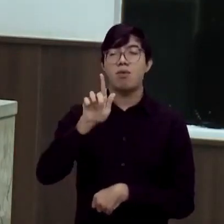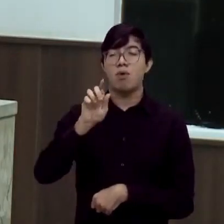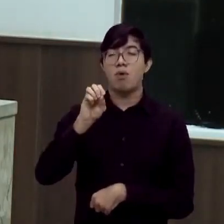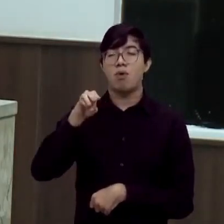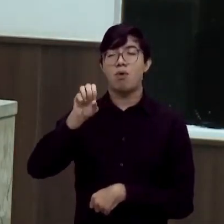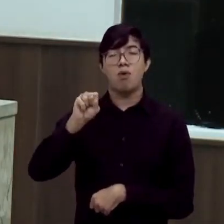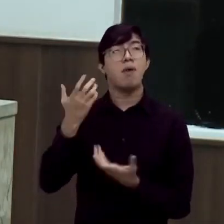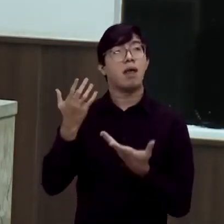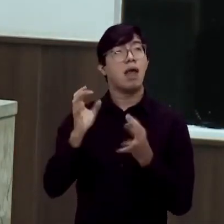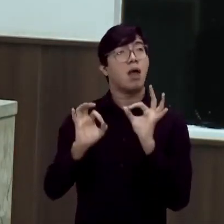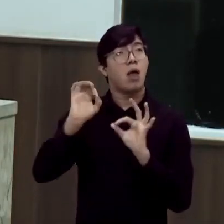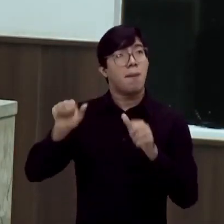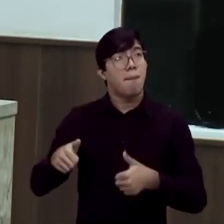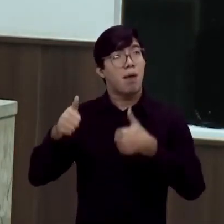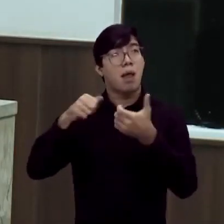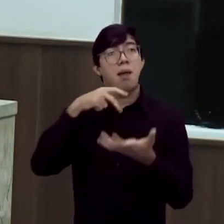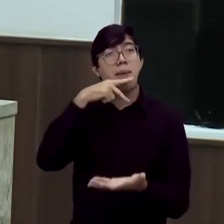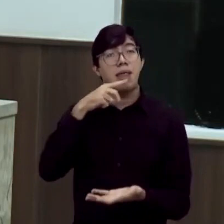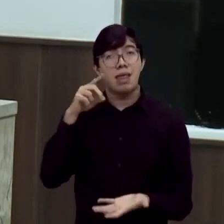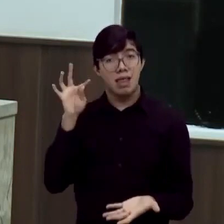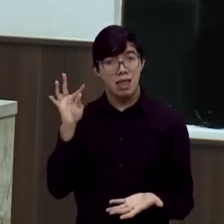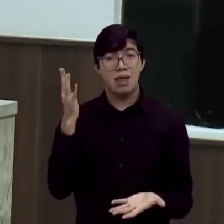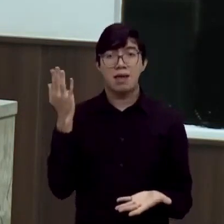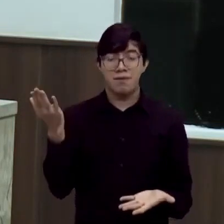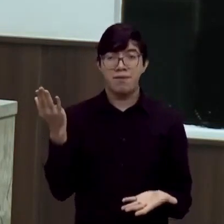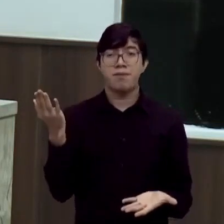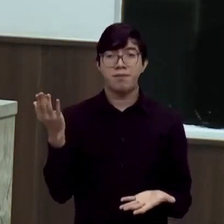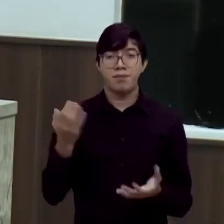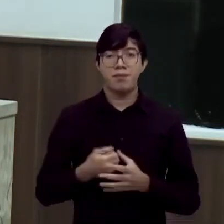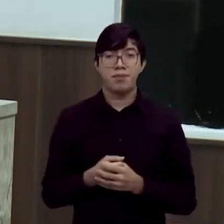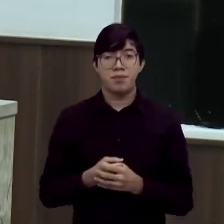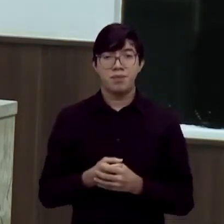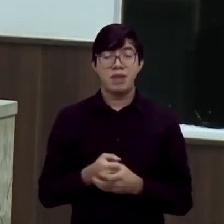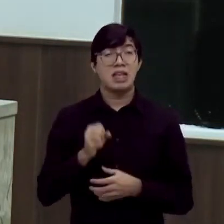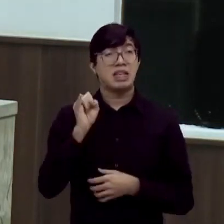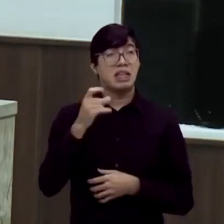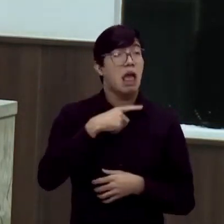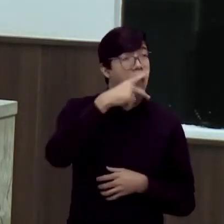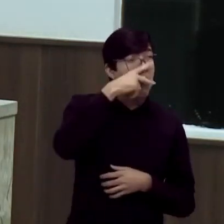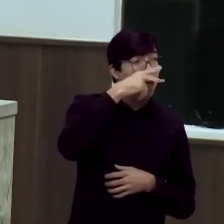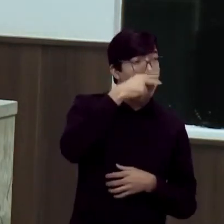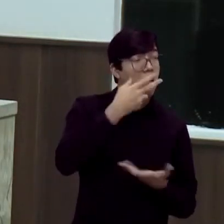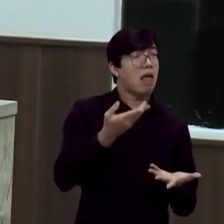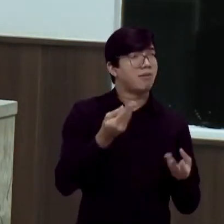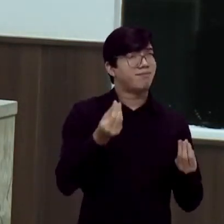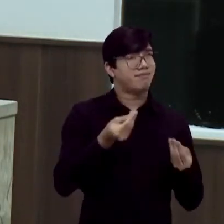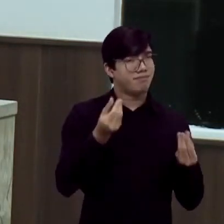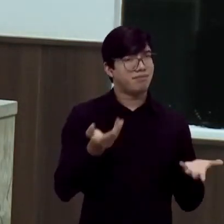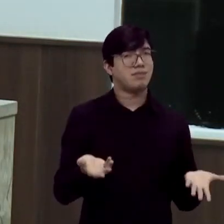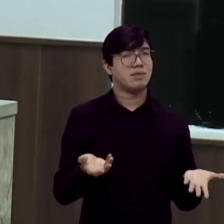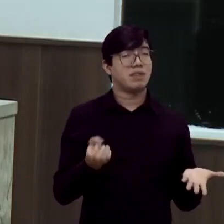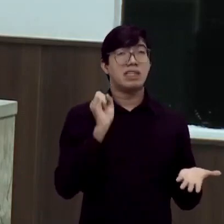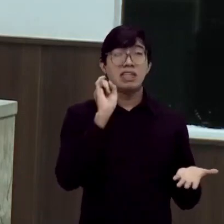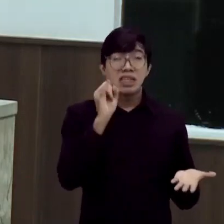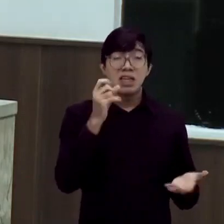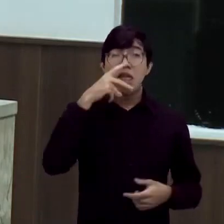PDT. Porque ficar só o que nós temos lá, amigo, vou dizer uma coisa, cantiga da perua. Ficar só o que nós temos